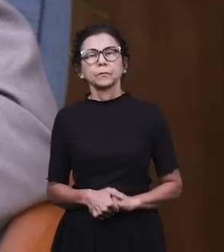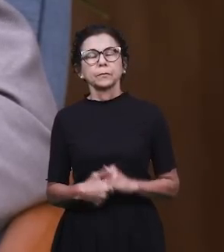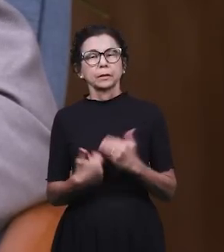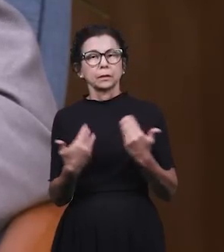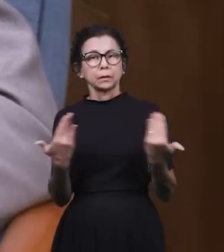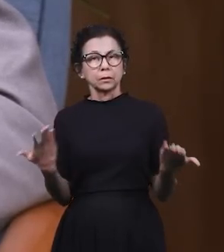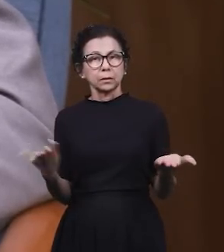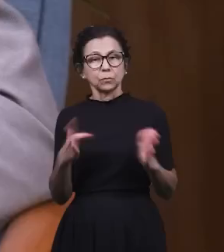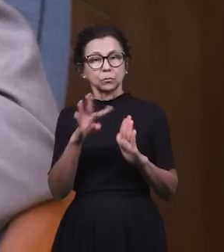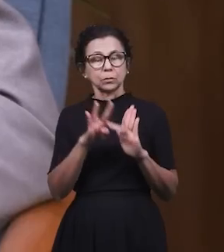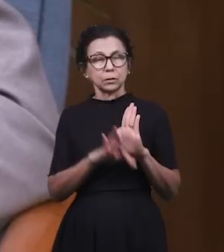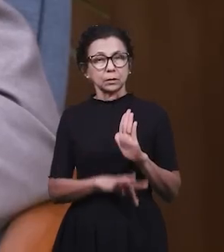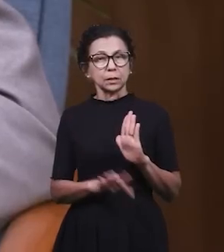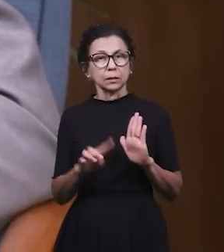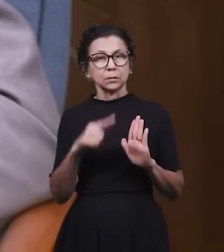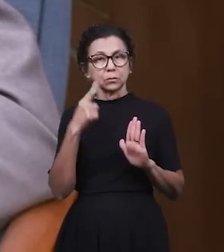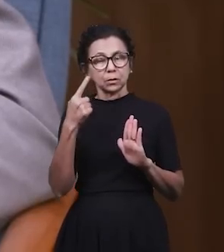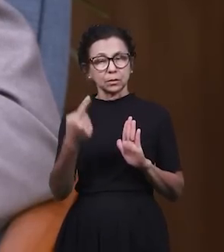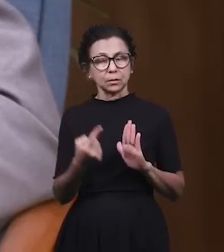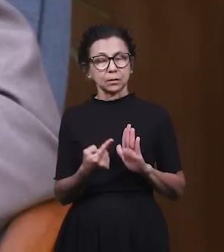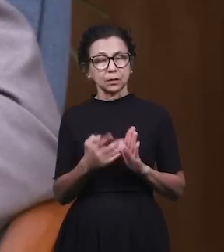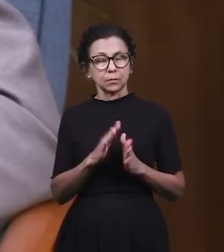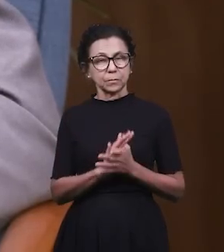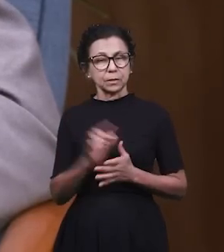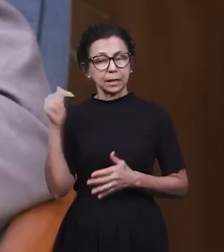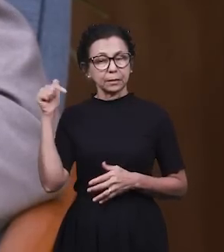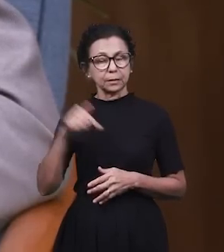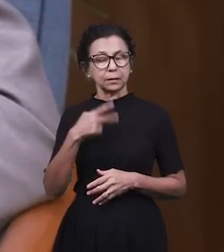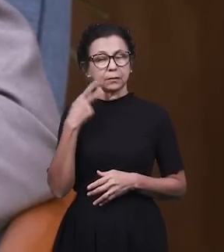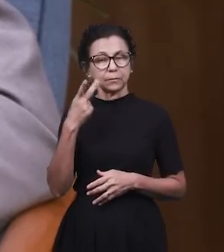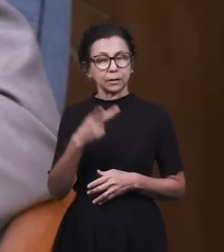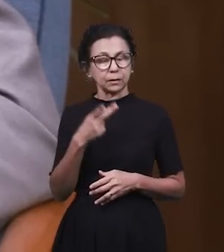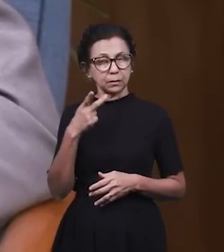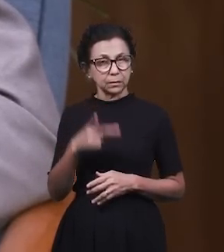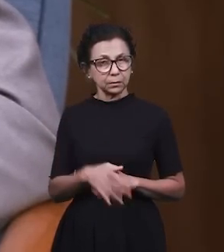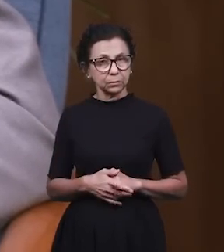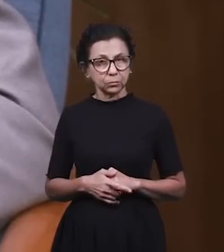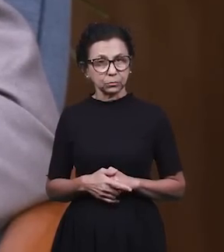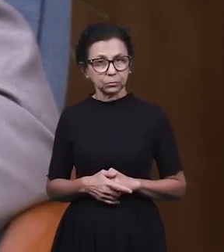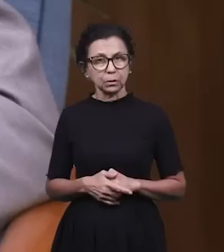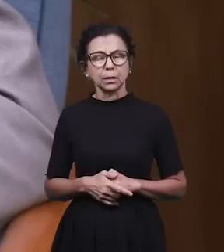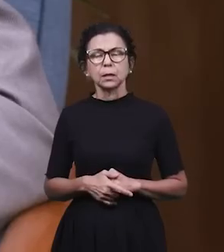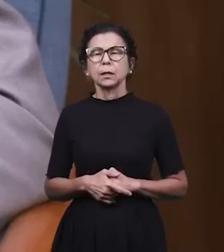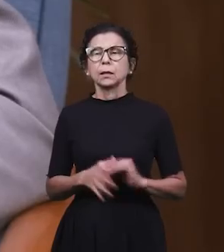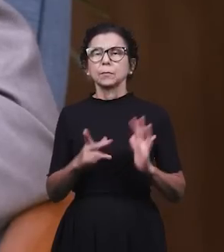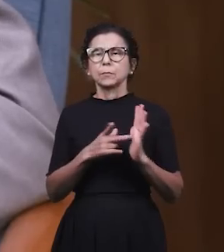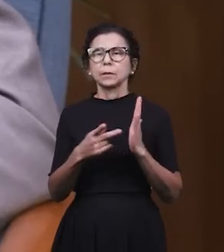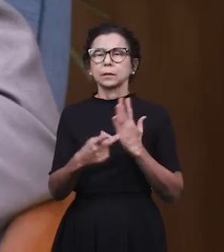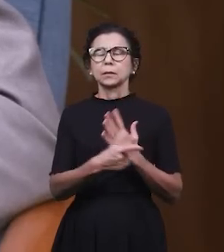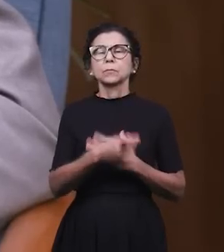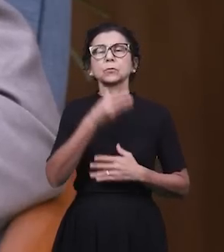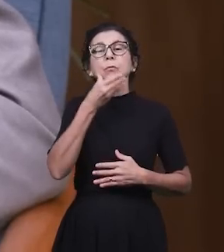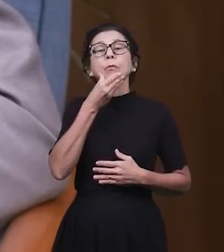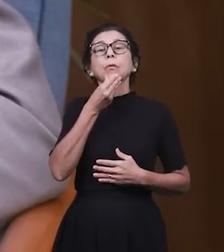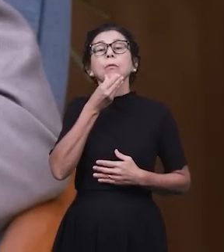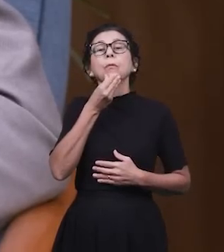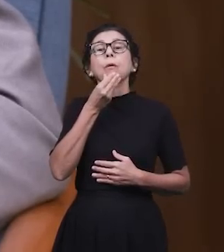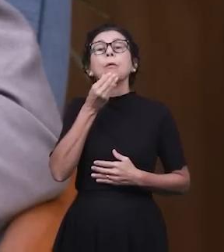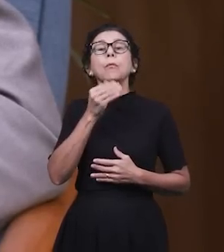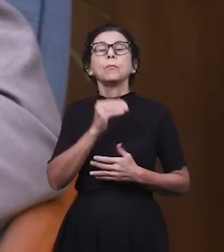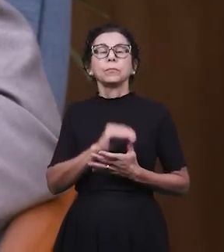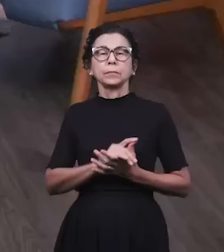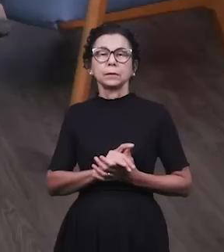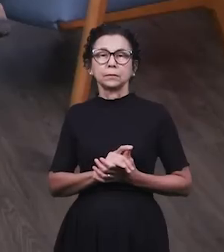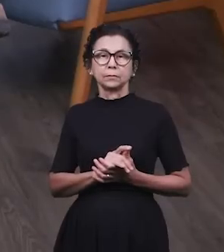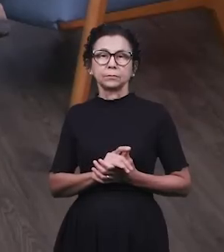aqui, sobre a qual estamos falando, não é a nossa palavra, mas é a palavra do semeador, né? É dele, vem dele. É o